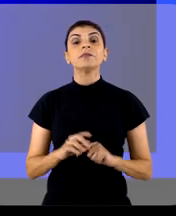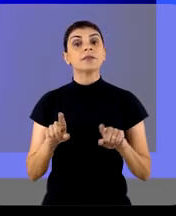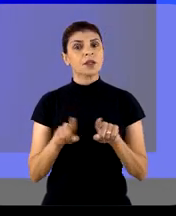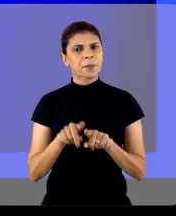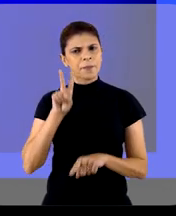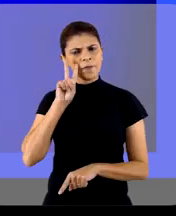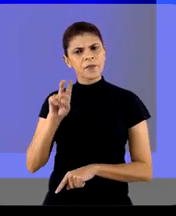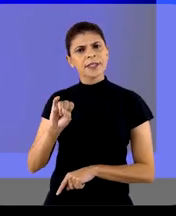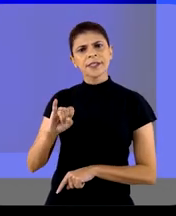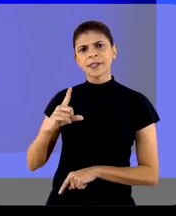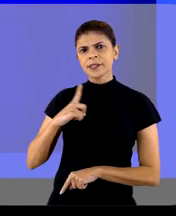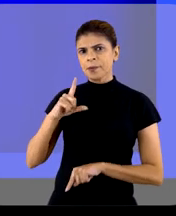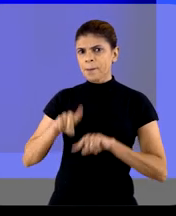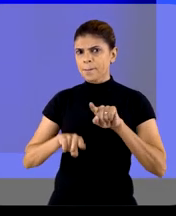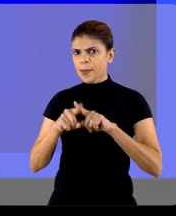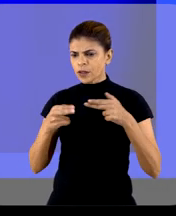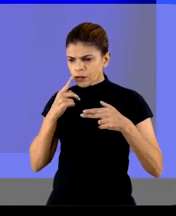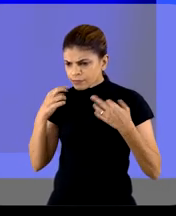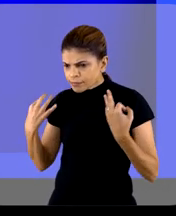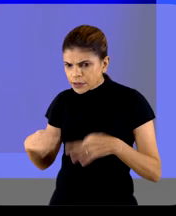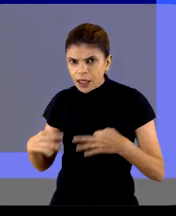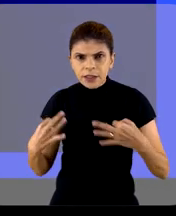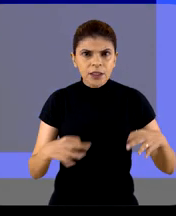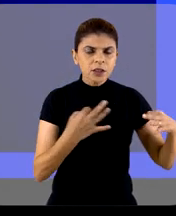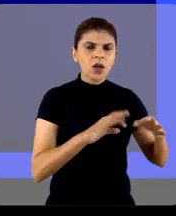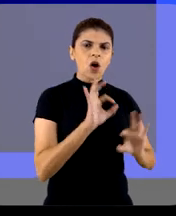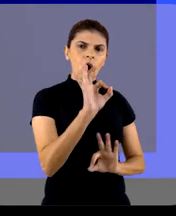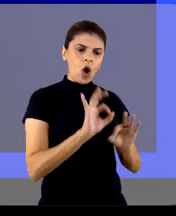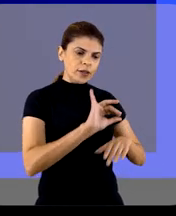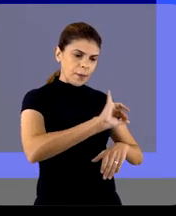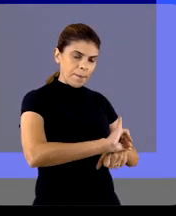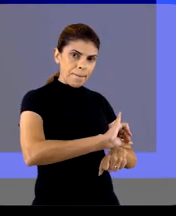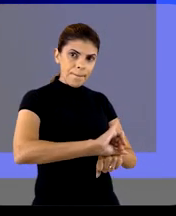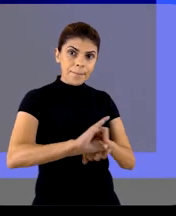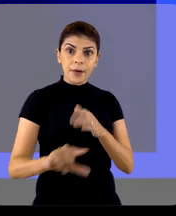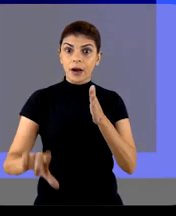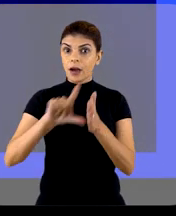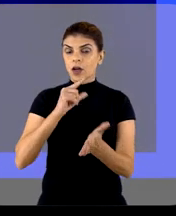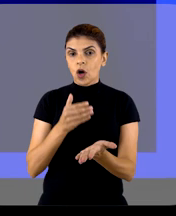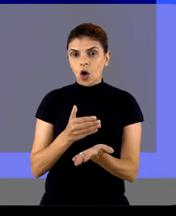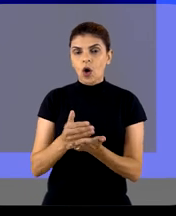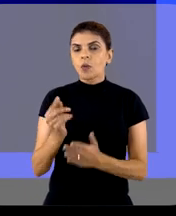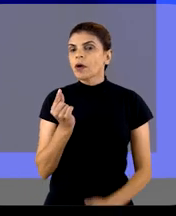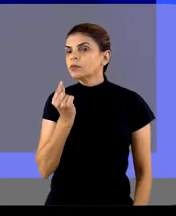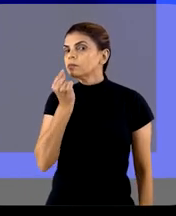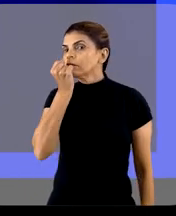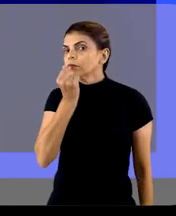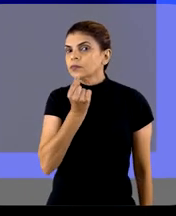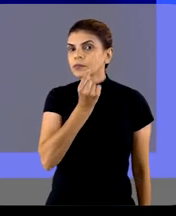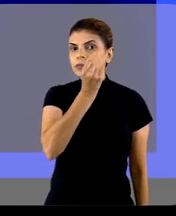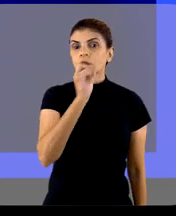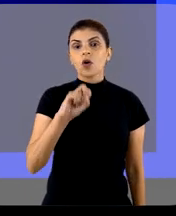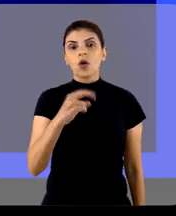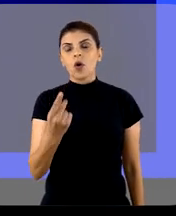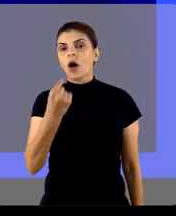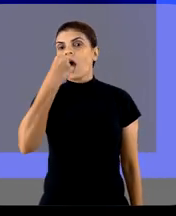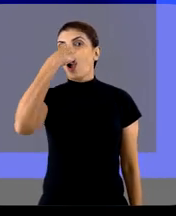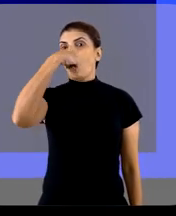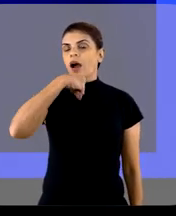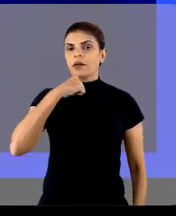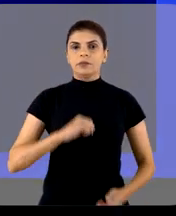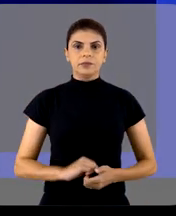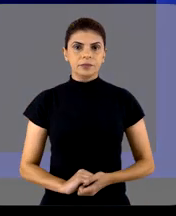Finalmente, verifique se tem todos os materiais apropriados e organizados antes de começar o processo de coleta das amostras.